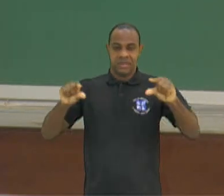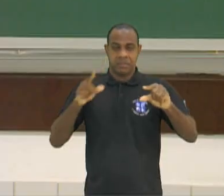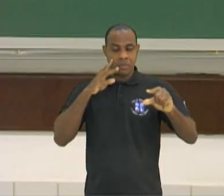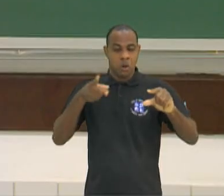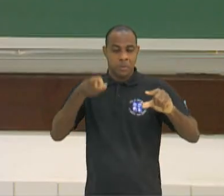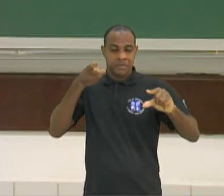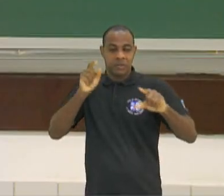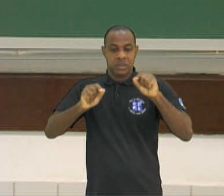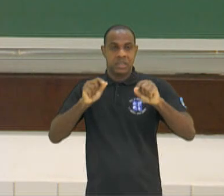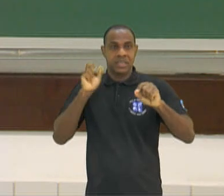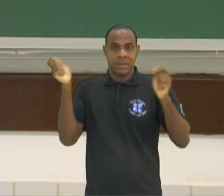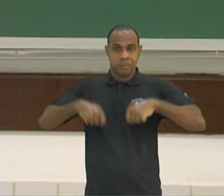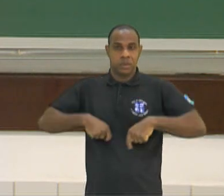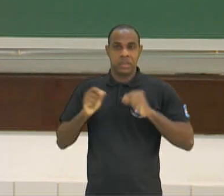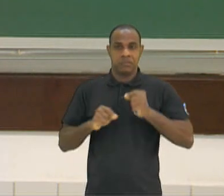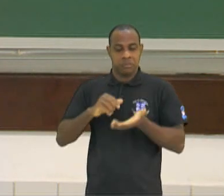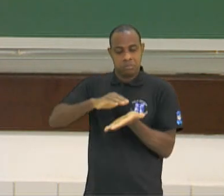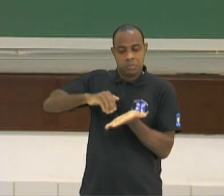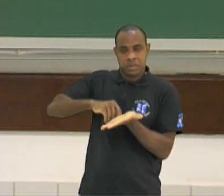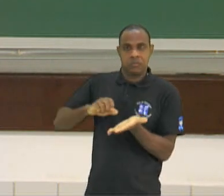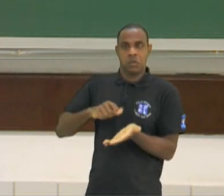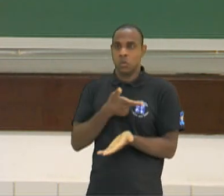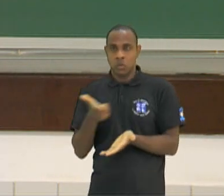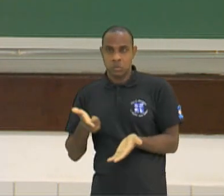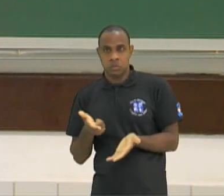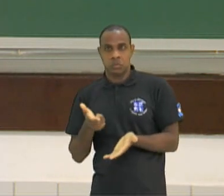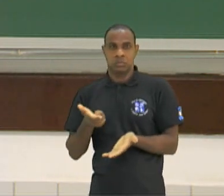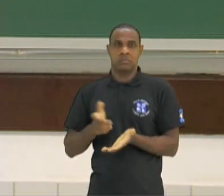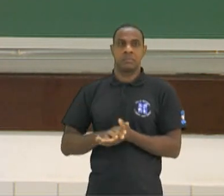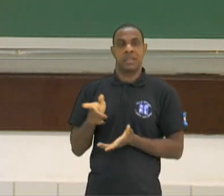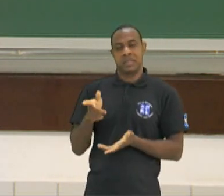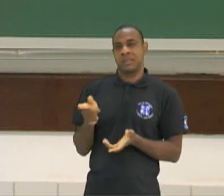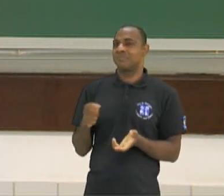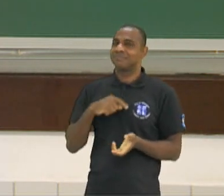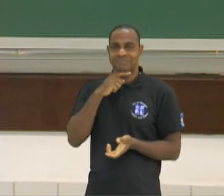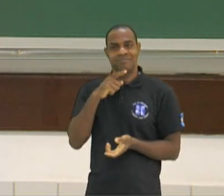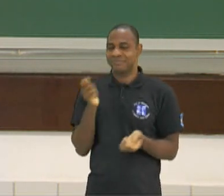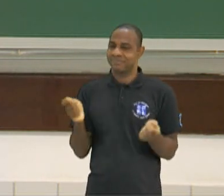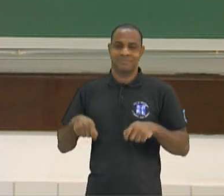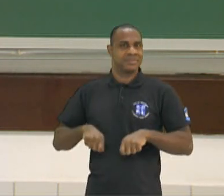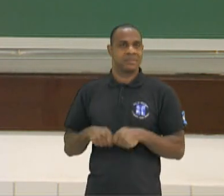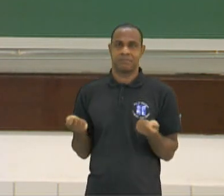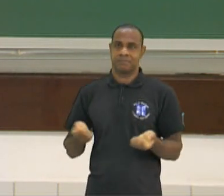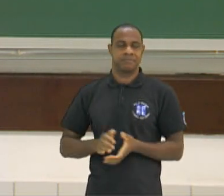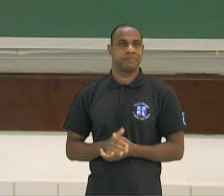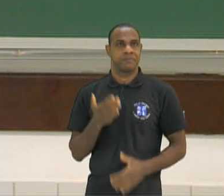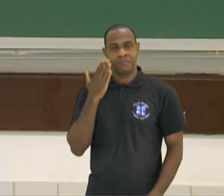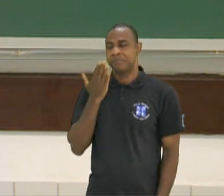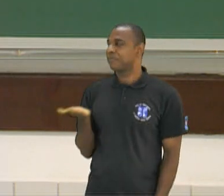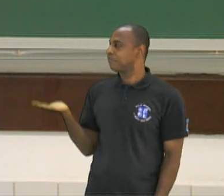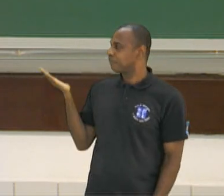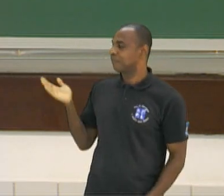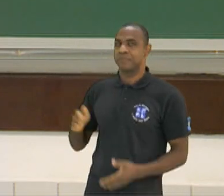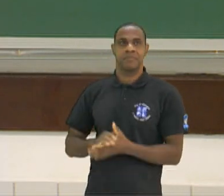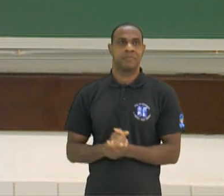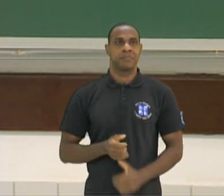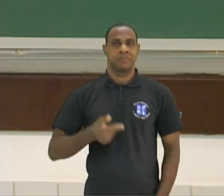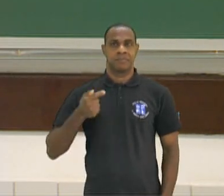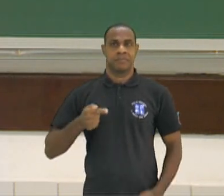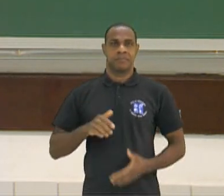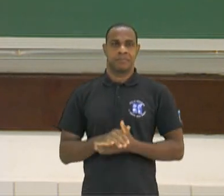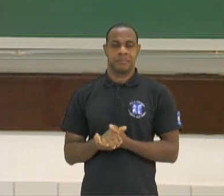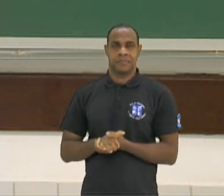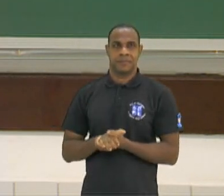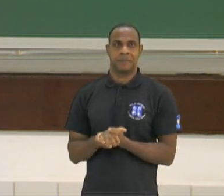observar se é possível ou não. No caso do which, não é possível. Check the correct alternative.